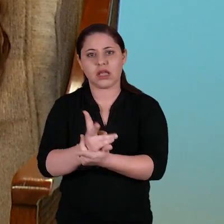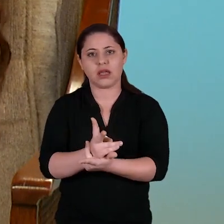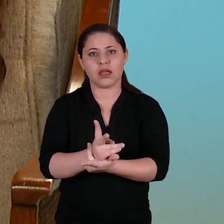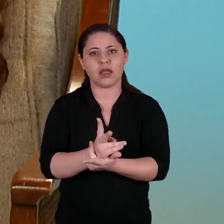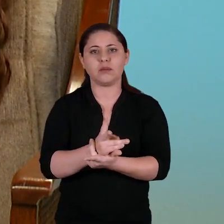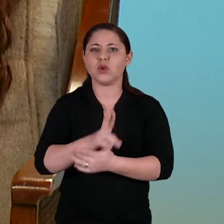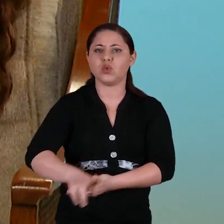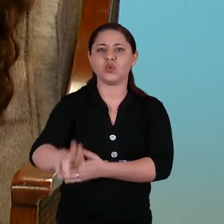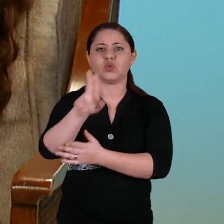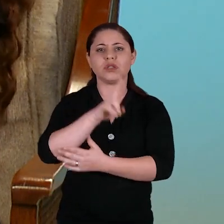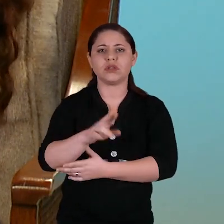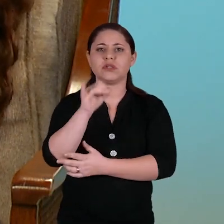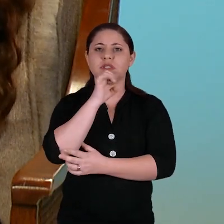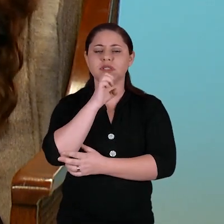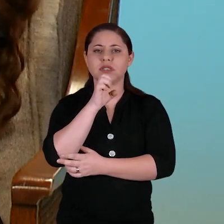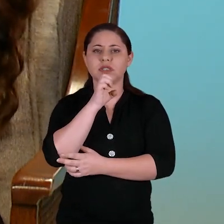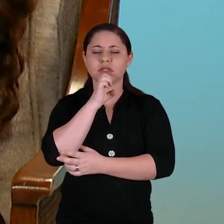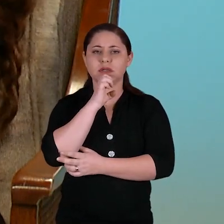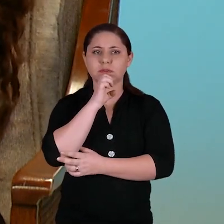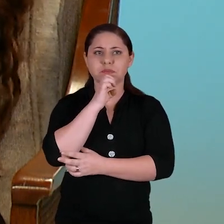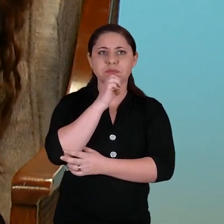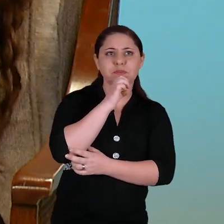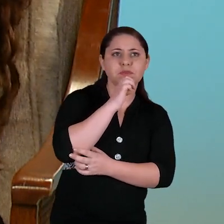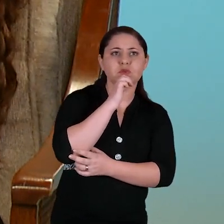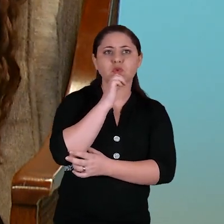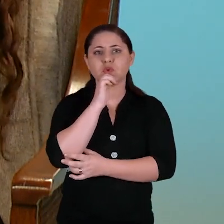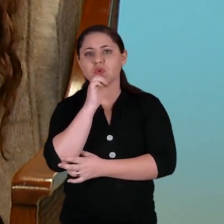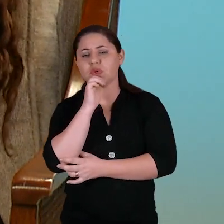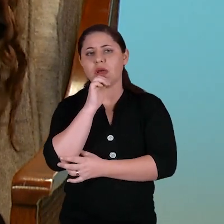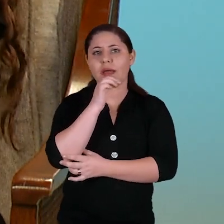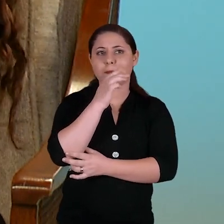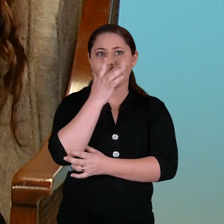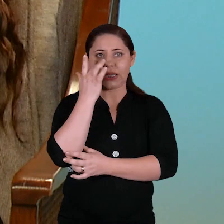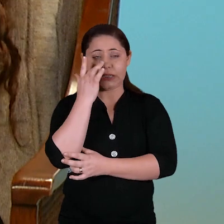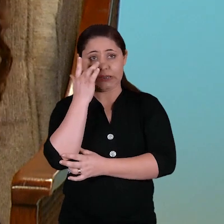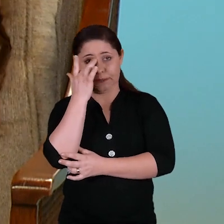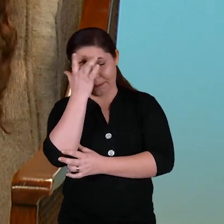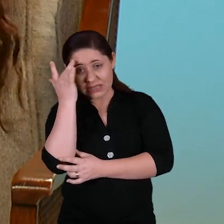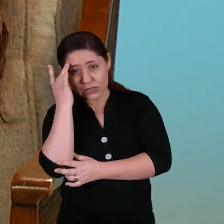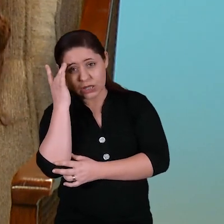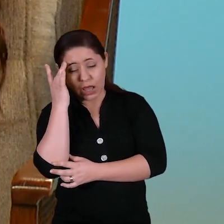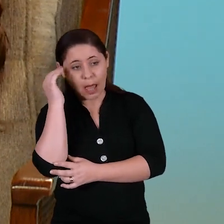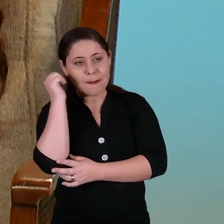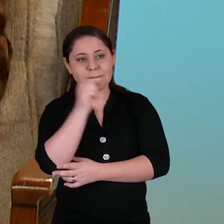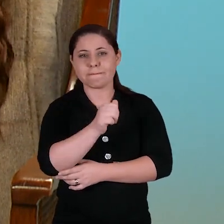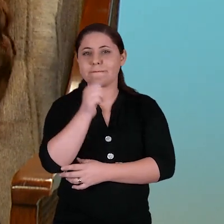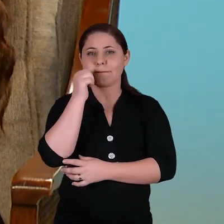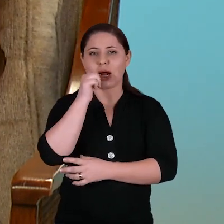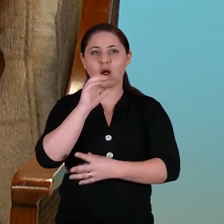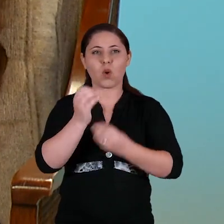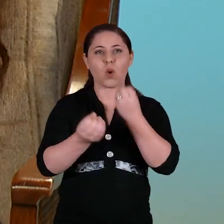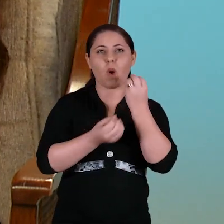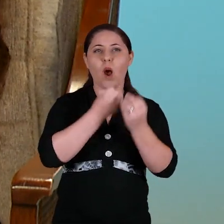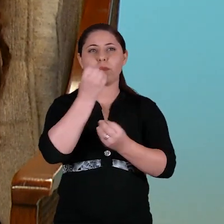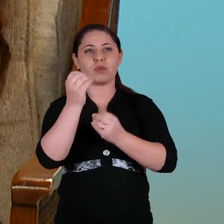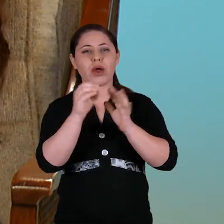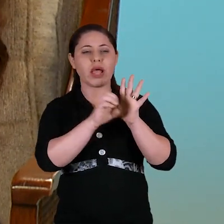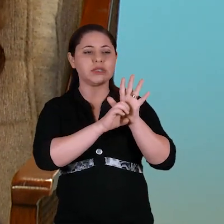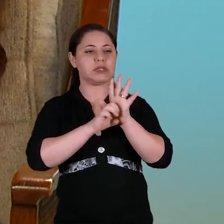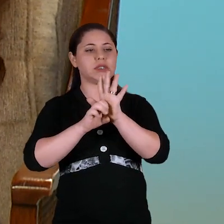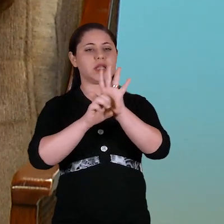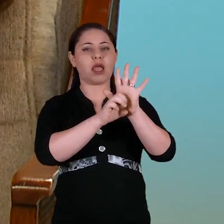os mesmos exemplos de mulheres dentro do padrão, como os sex symbols que a gente fala, como se símbolos